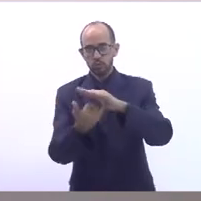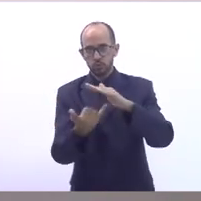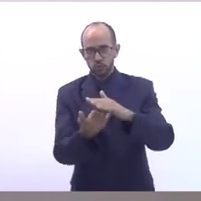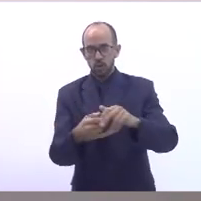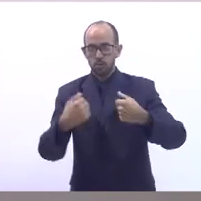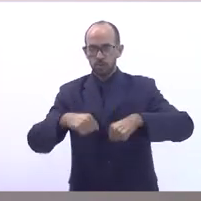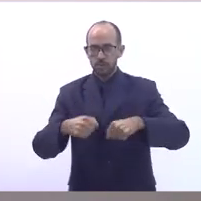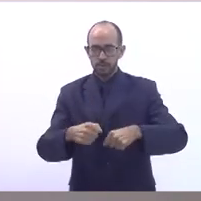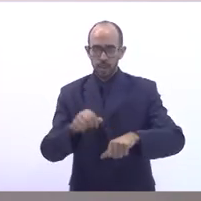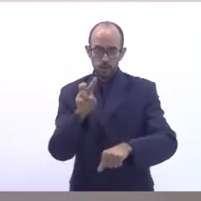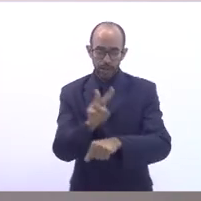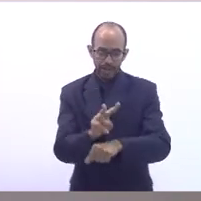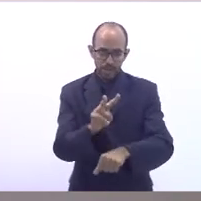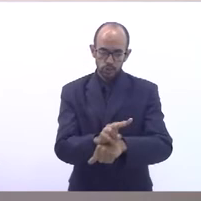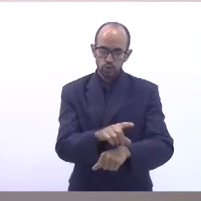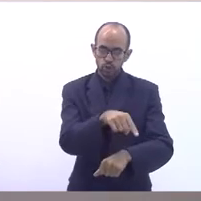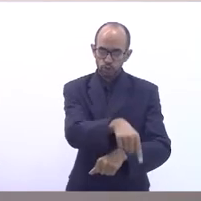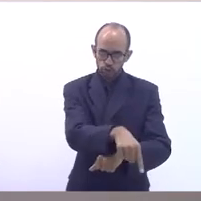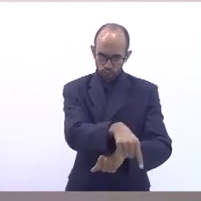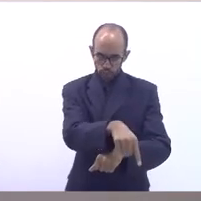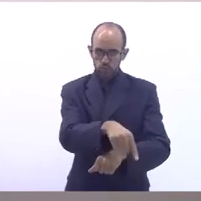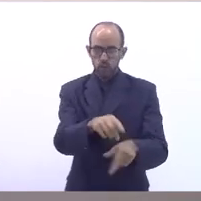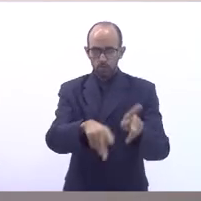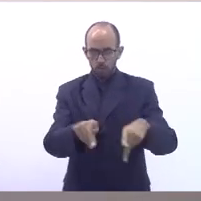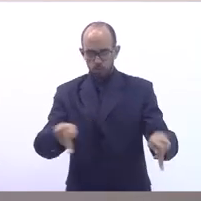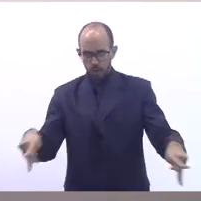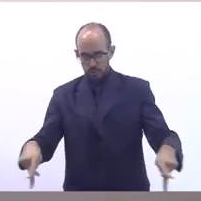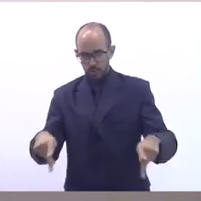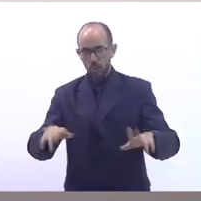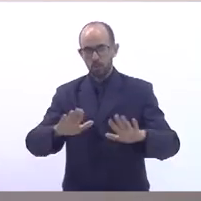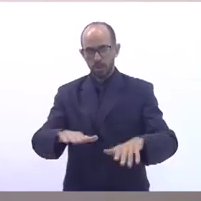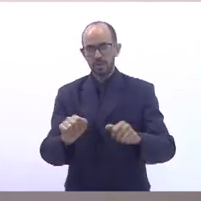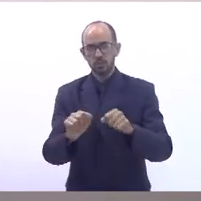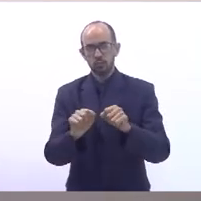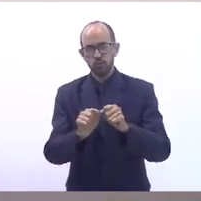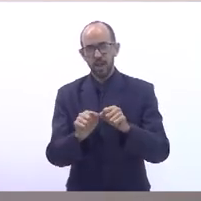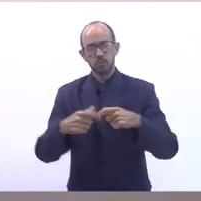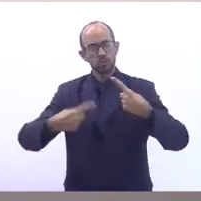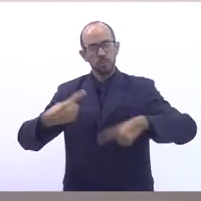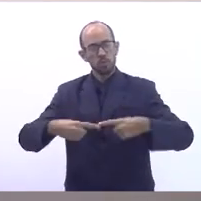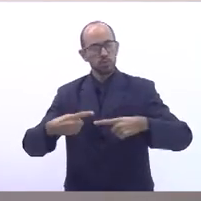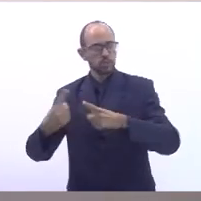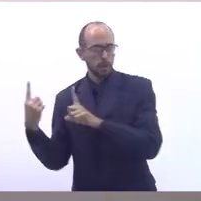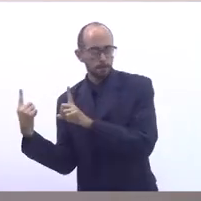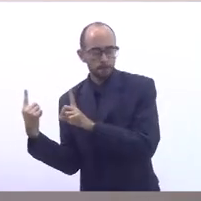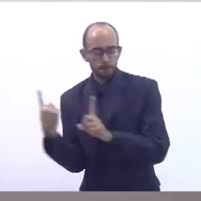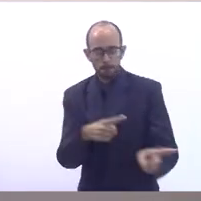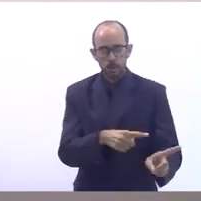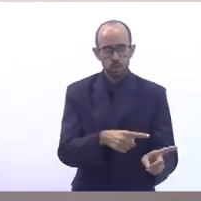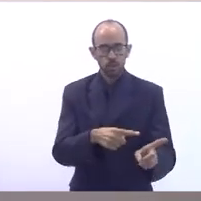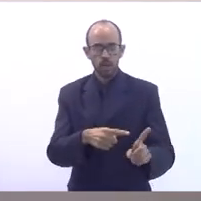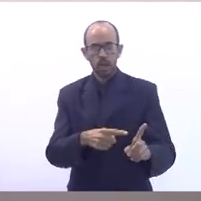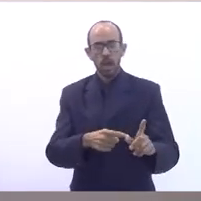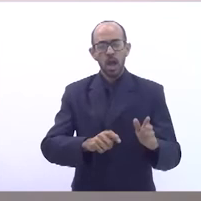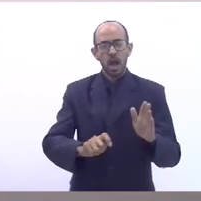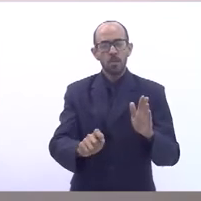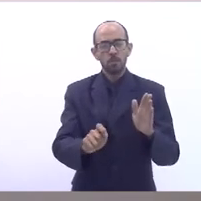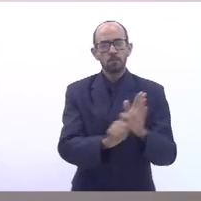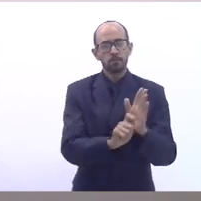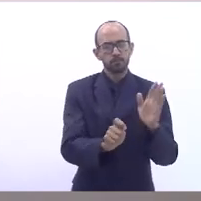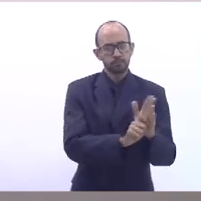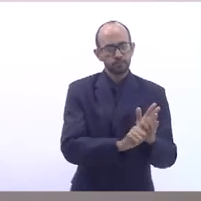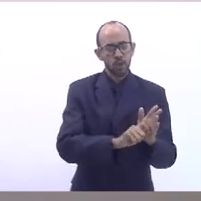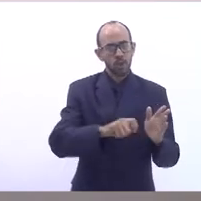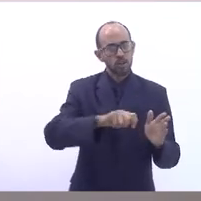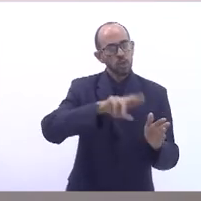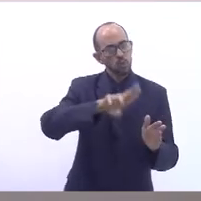o bem-estar EA Harmonia social corrobora enfatizando uma política letal contra substâncias psicoativas usadas